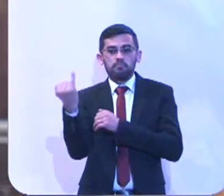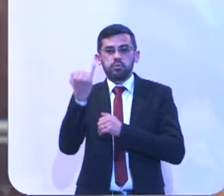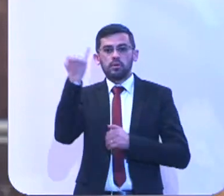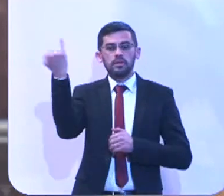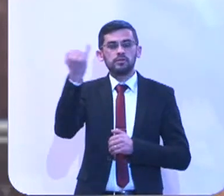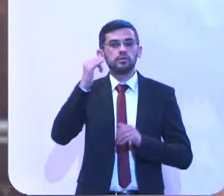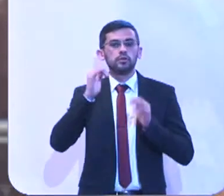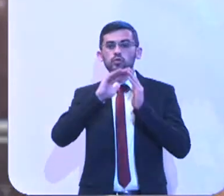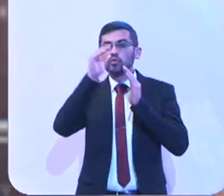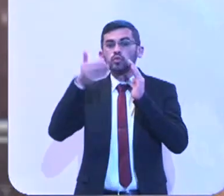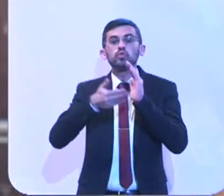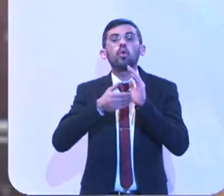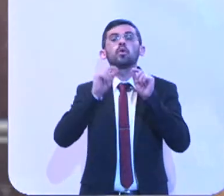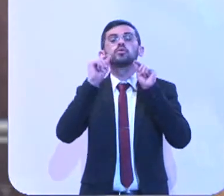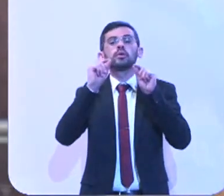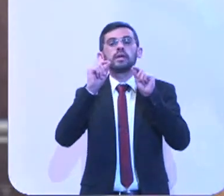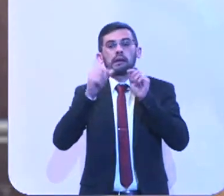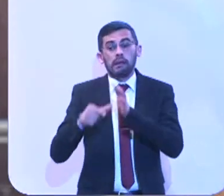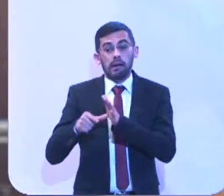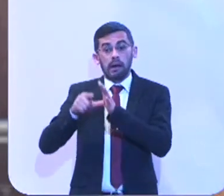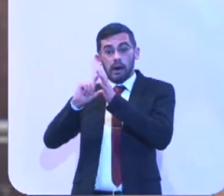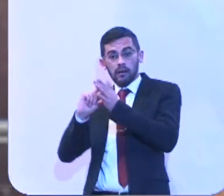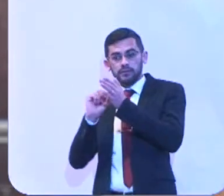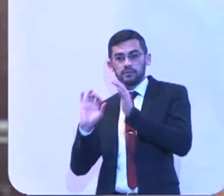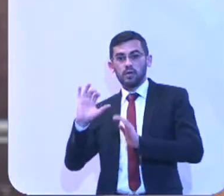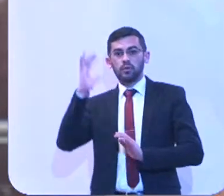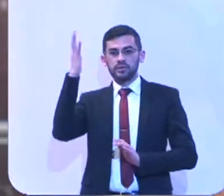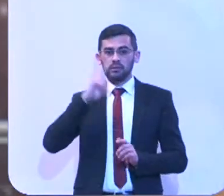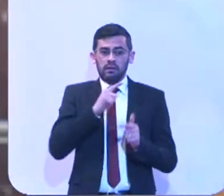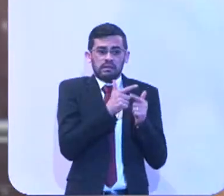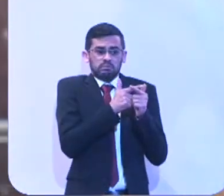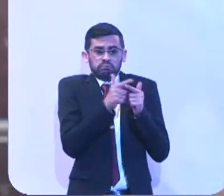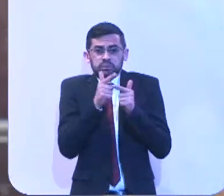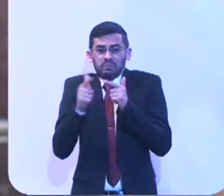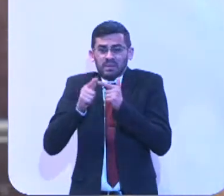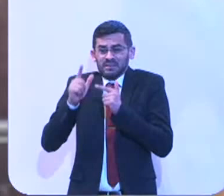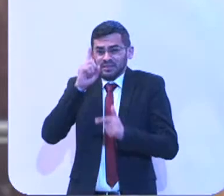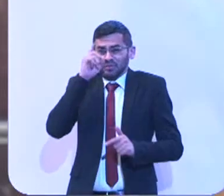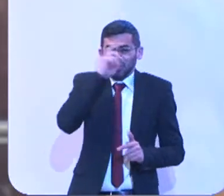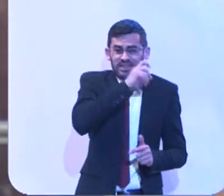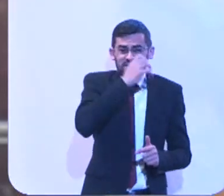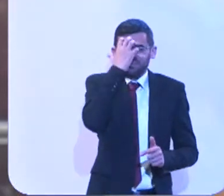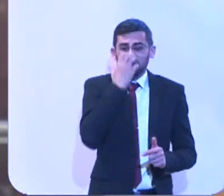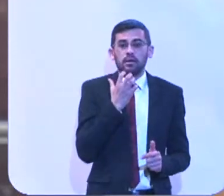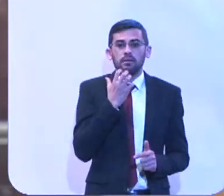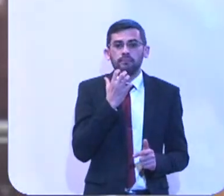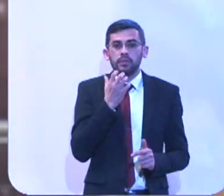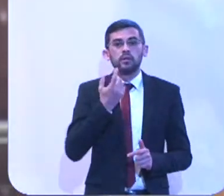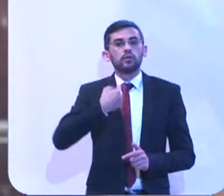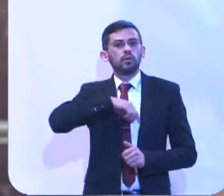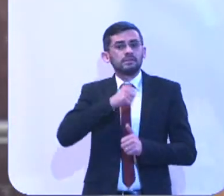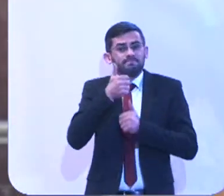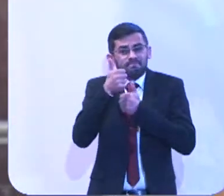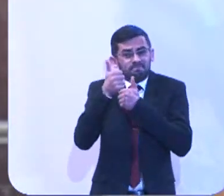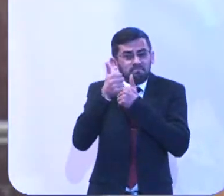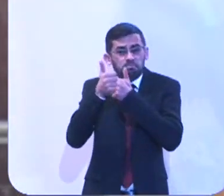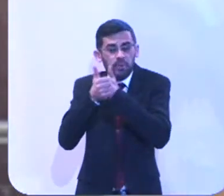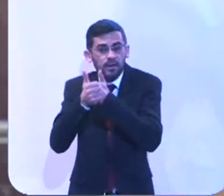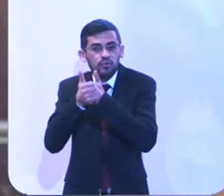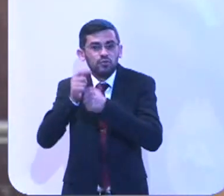foram todos eles precedidos por crises. E hoje eu vim dizer para você, estamos perto de um